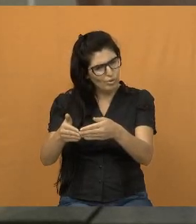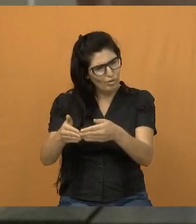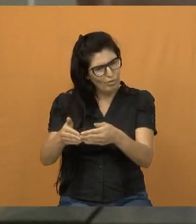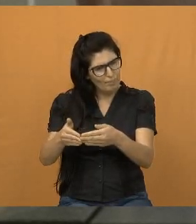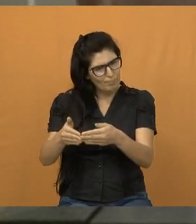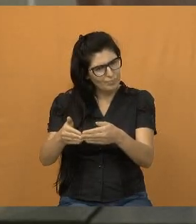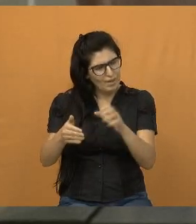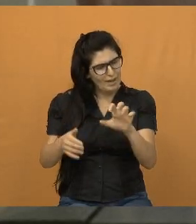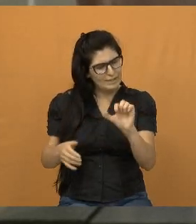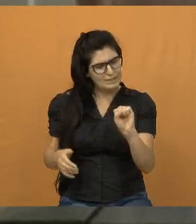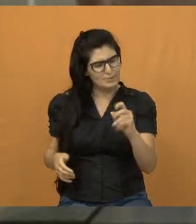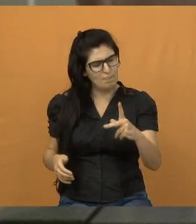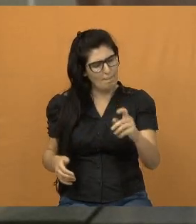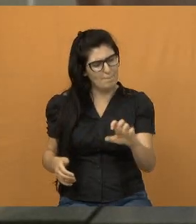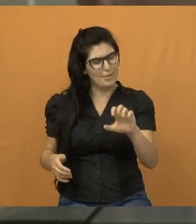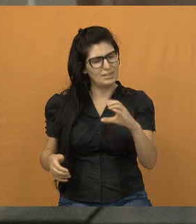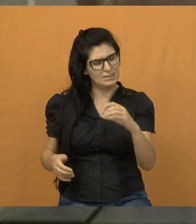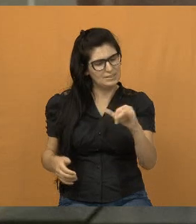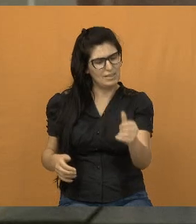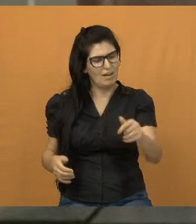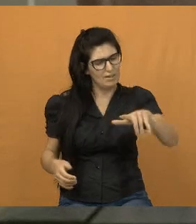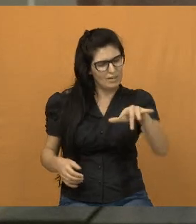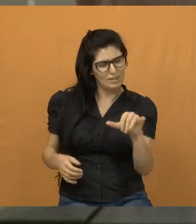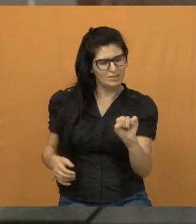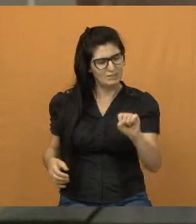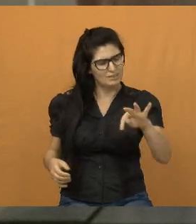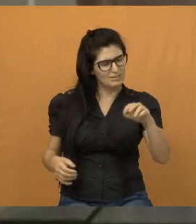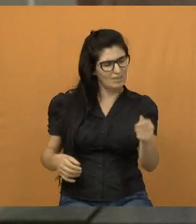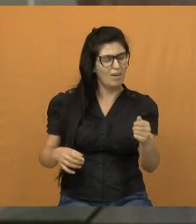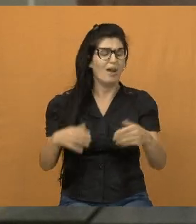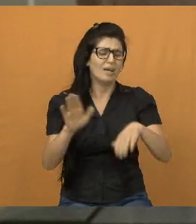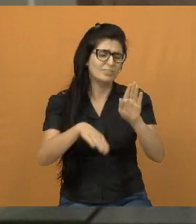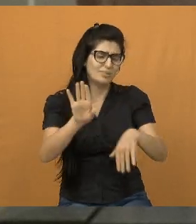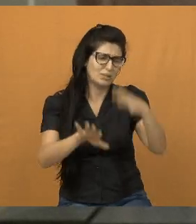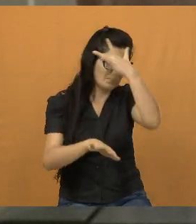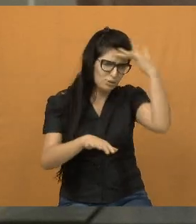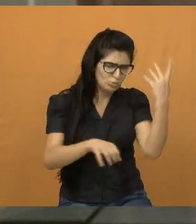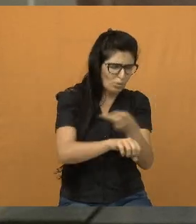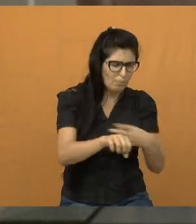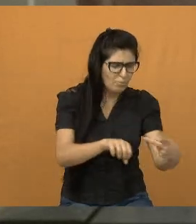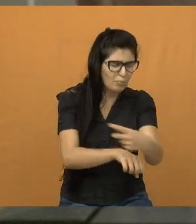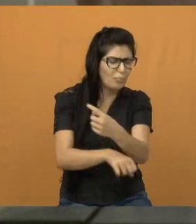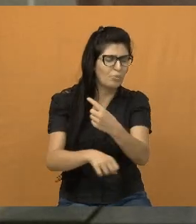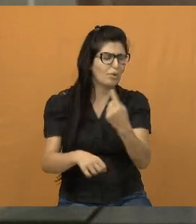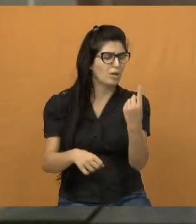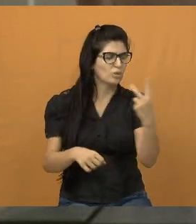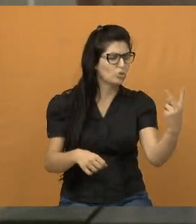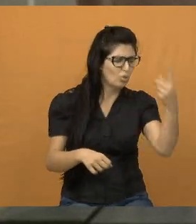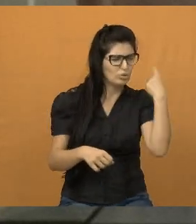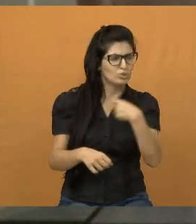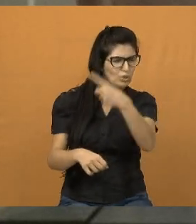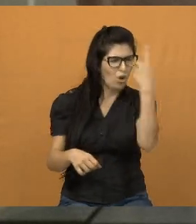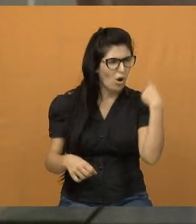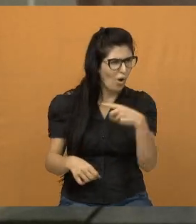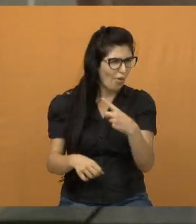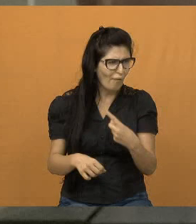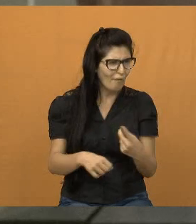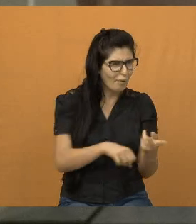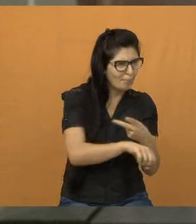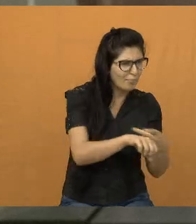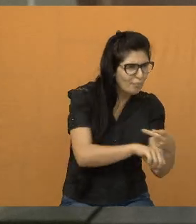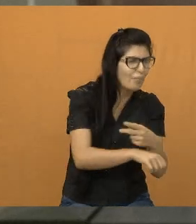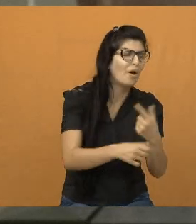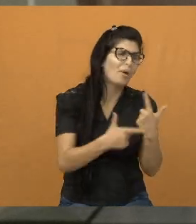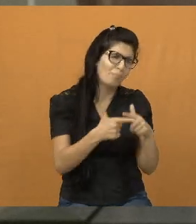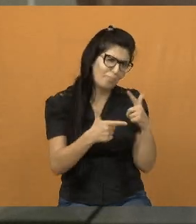que procurava o 12 horas porque ele não estava acessando a especialidade médica, né? Ele estava com um